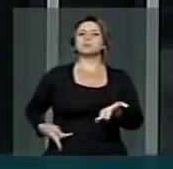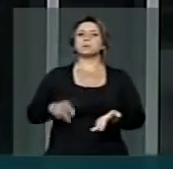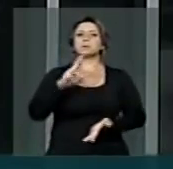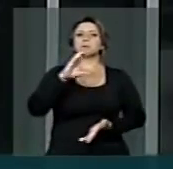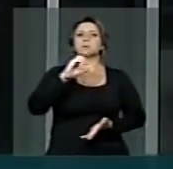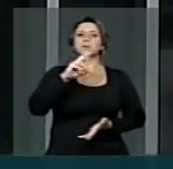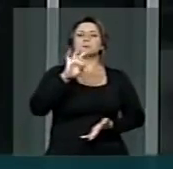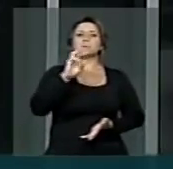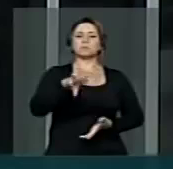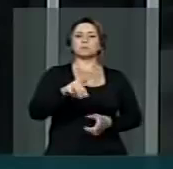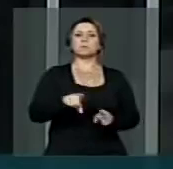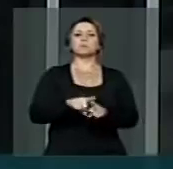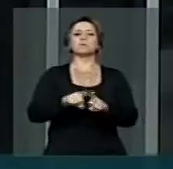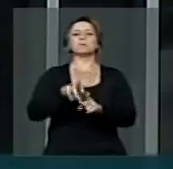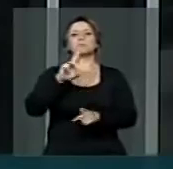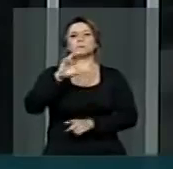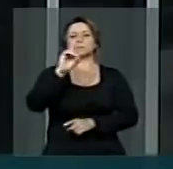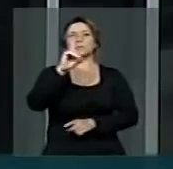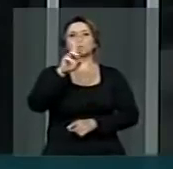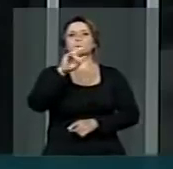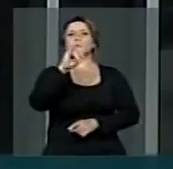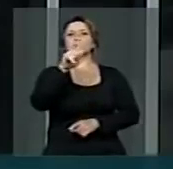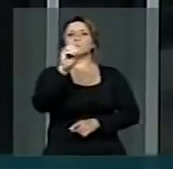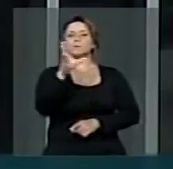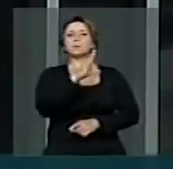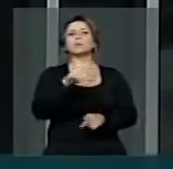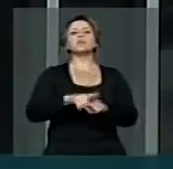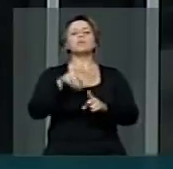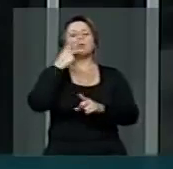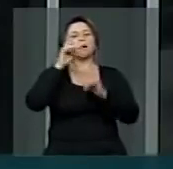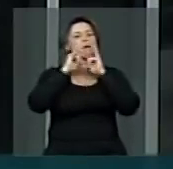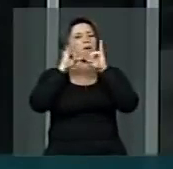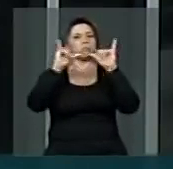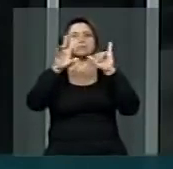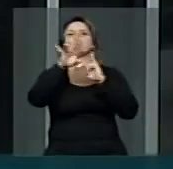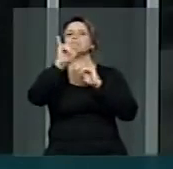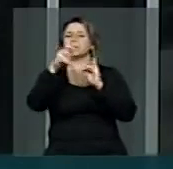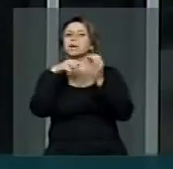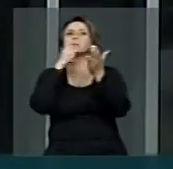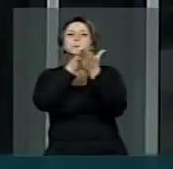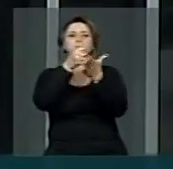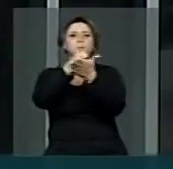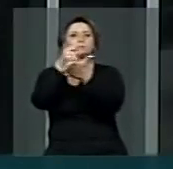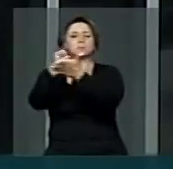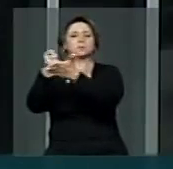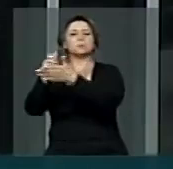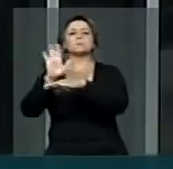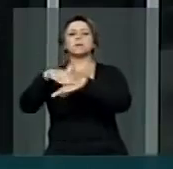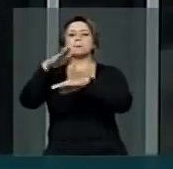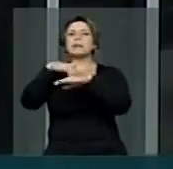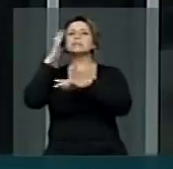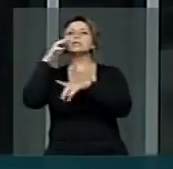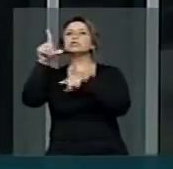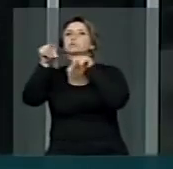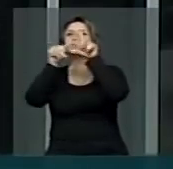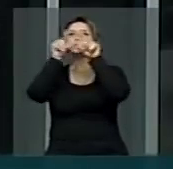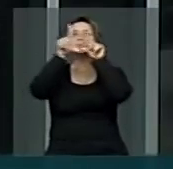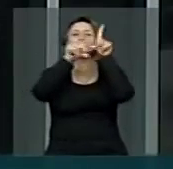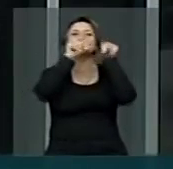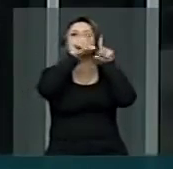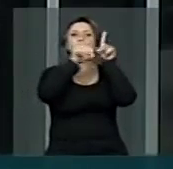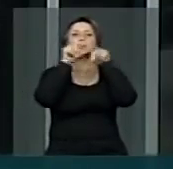Rodrigo Galindo, anuncia nova temporada de aquisições, informando já ter mapeado nada menos